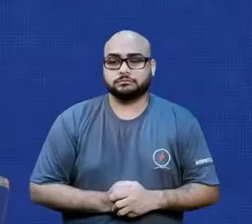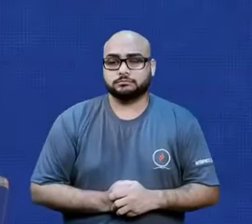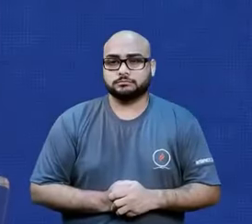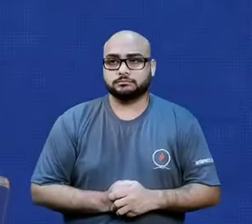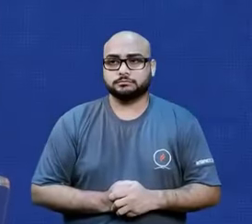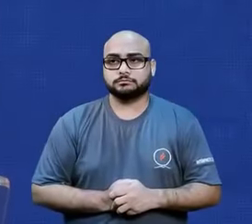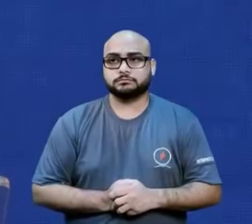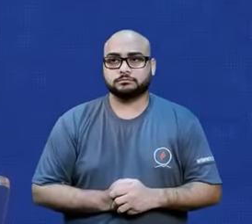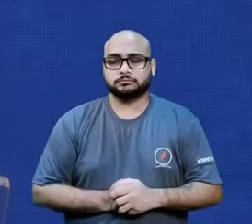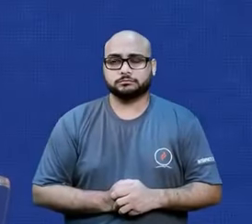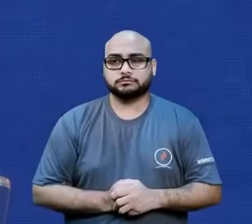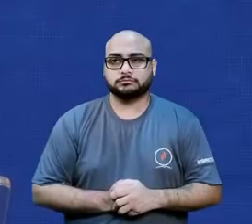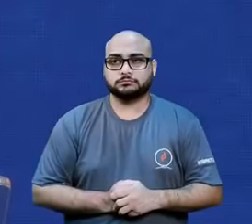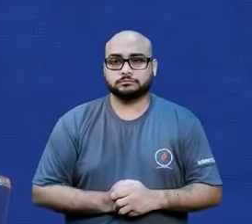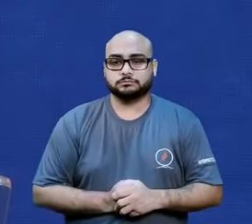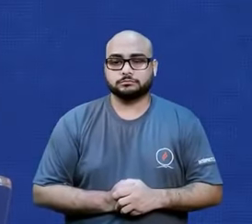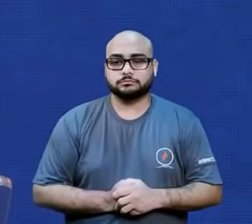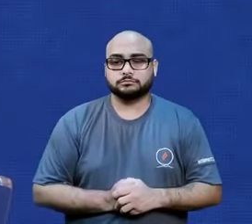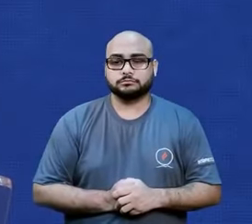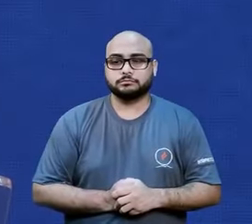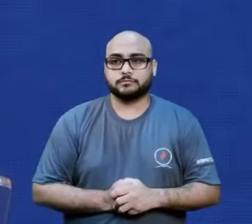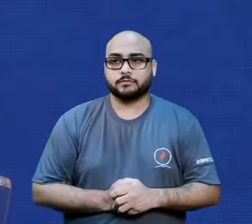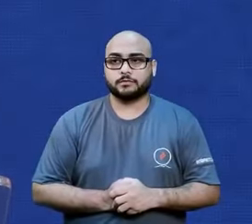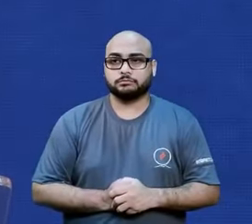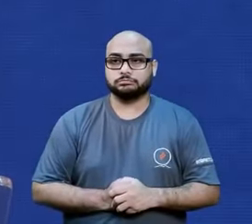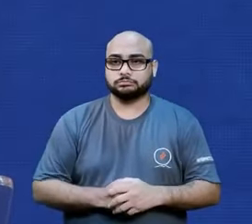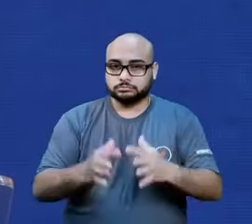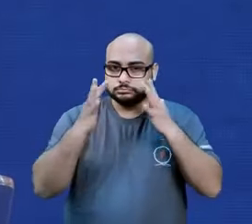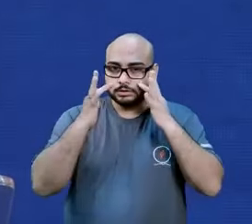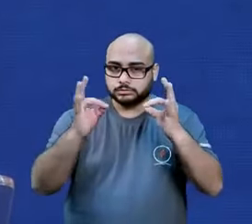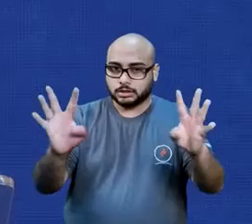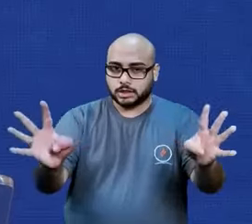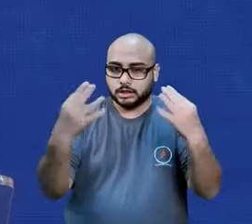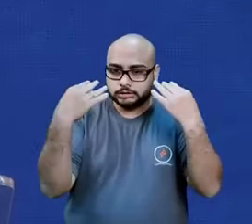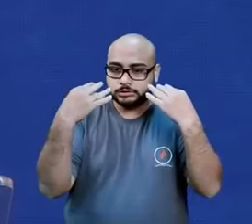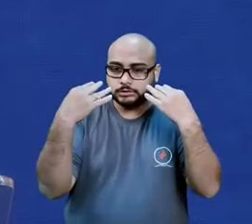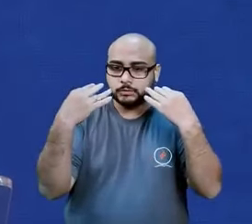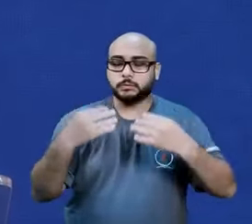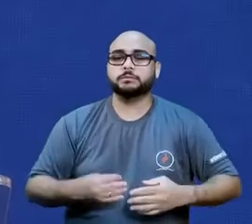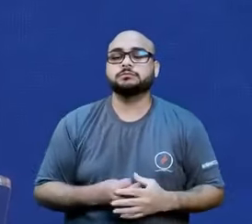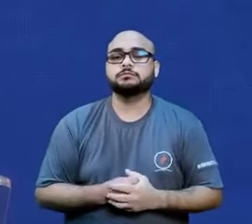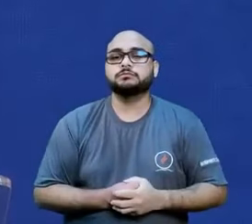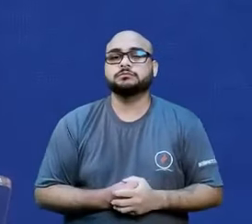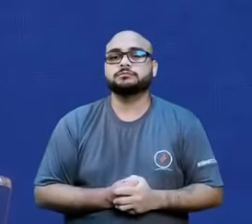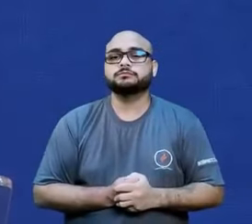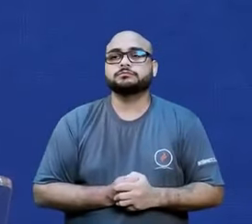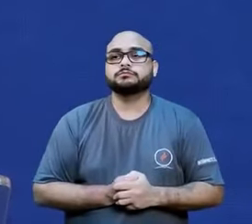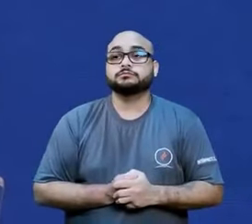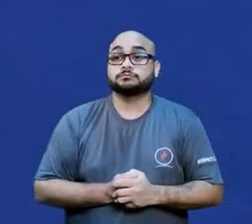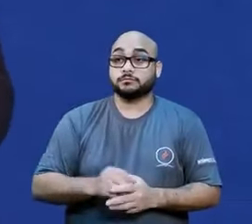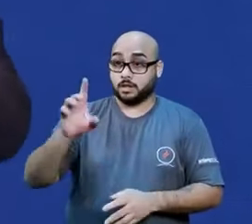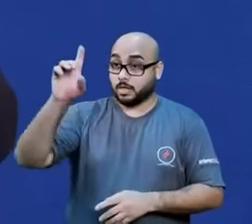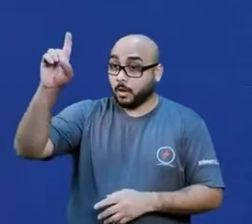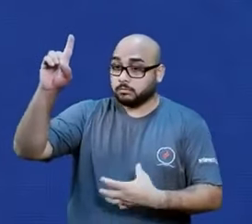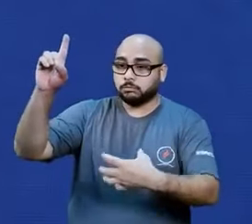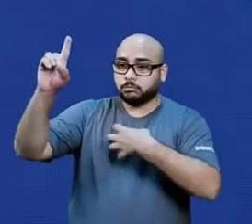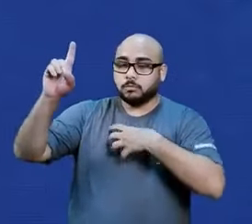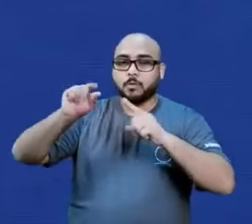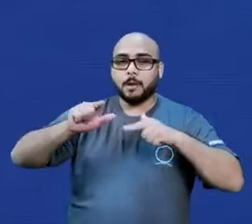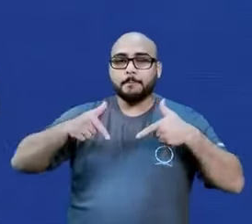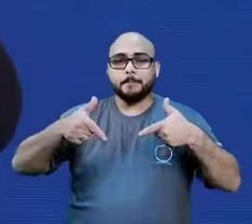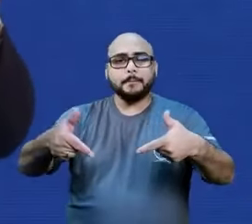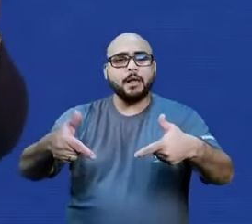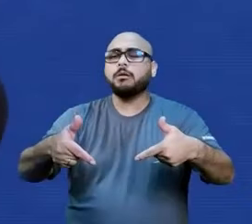imagino Agora presta atenção nisso aqui a maneira de Deus Agir suas